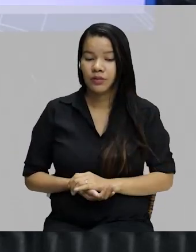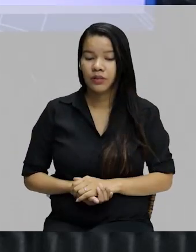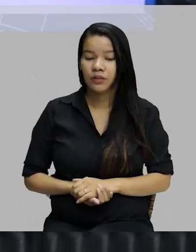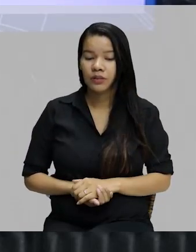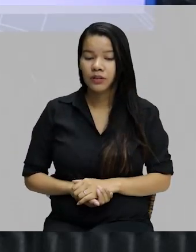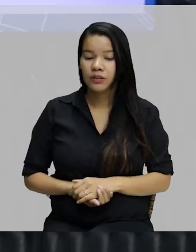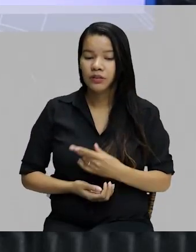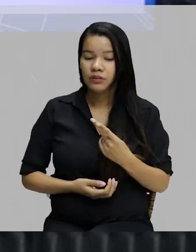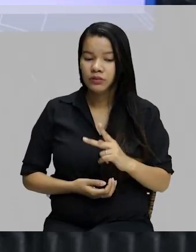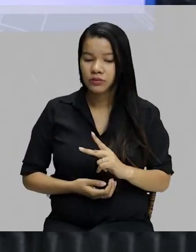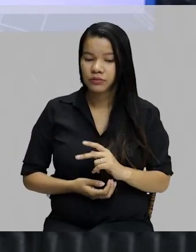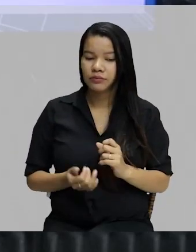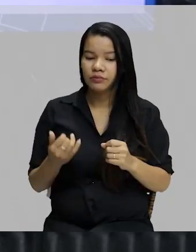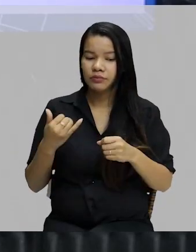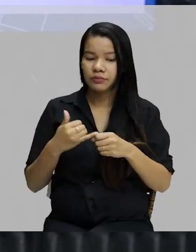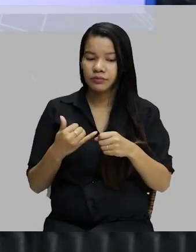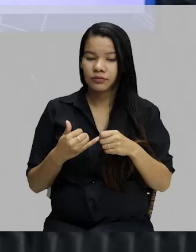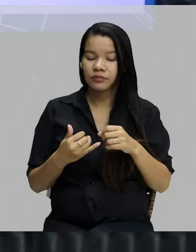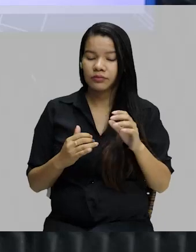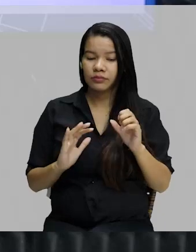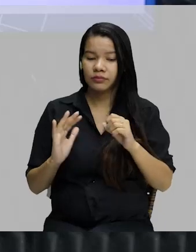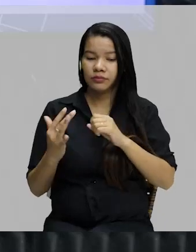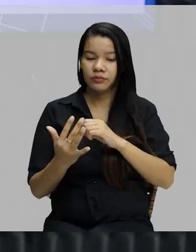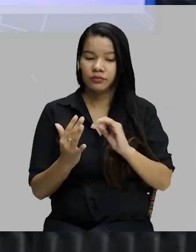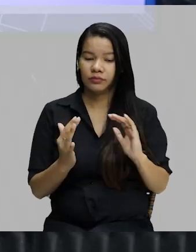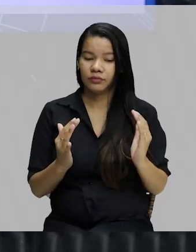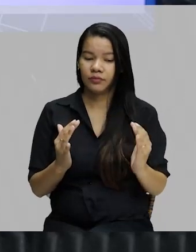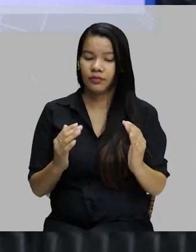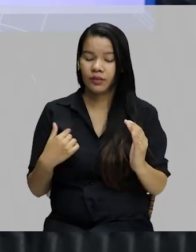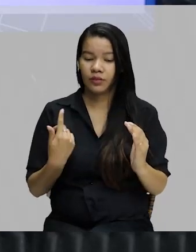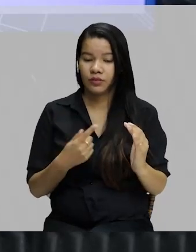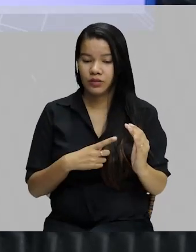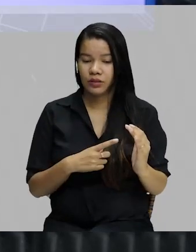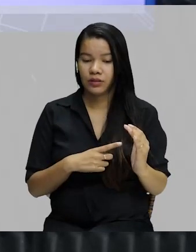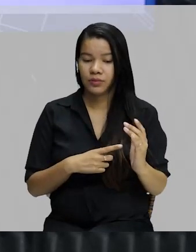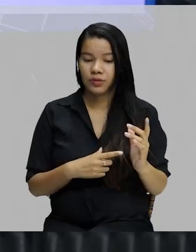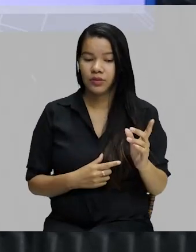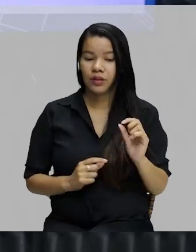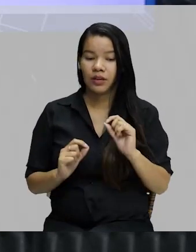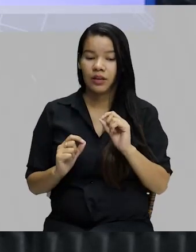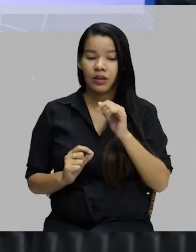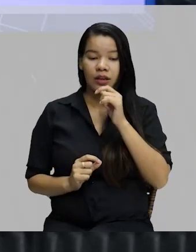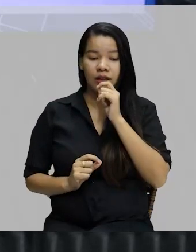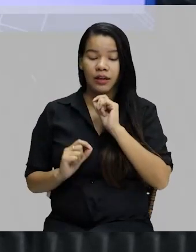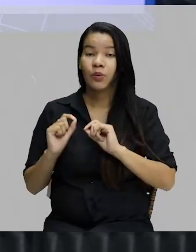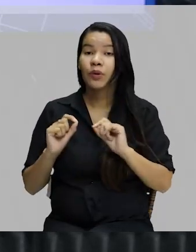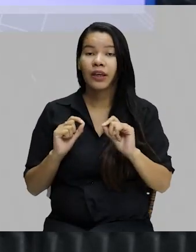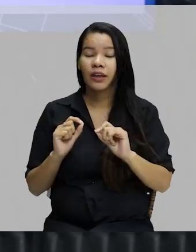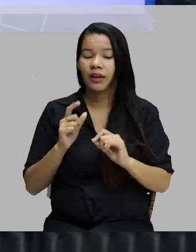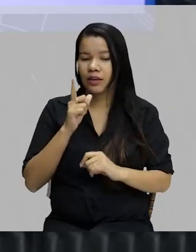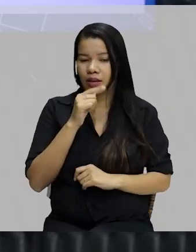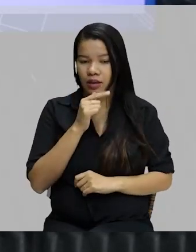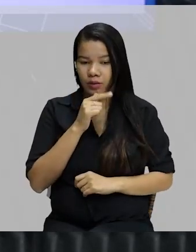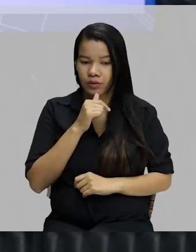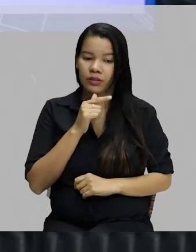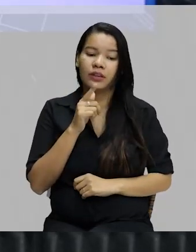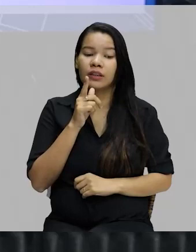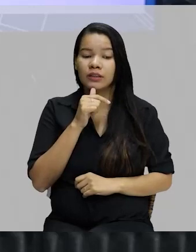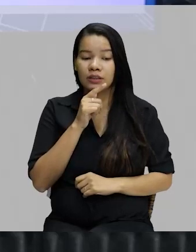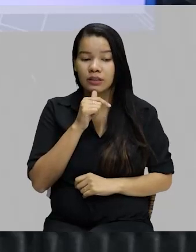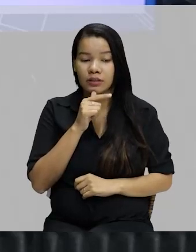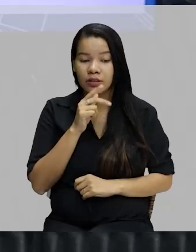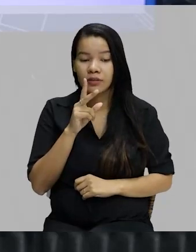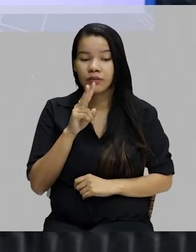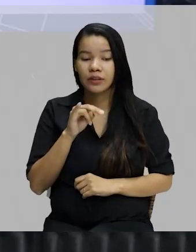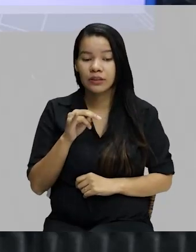combustível, em torno dele nós vamos ter água líquida, beleza? Essa água será